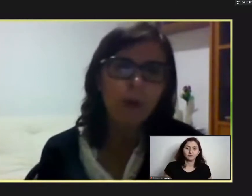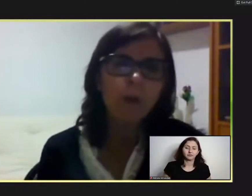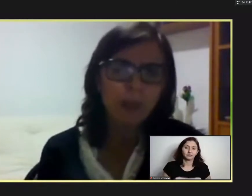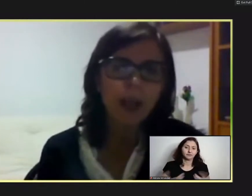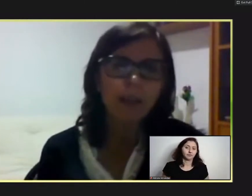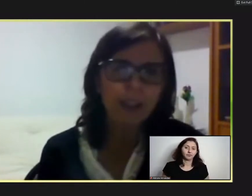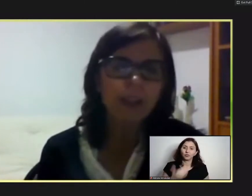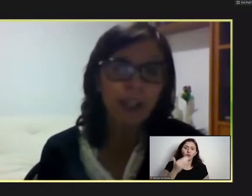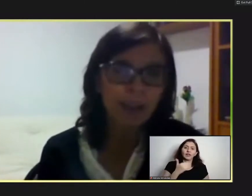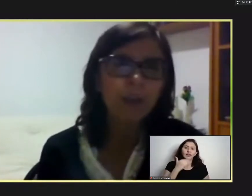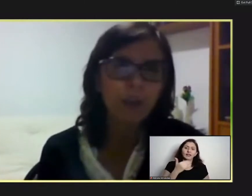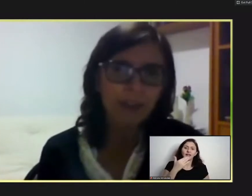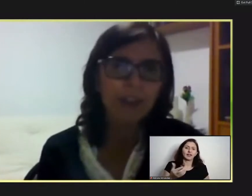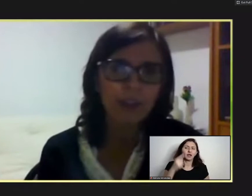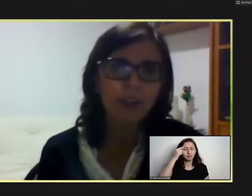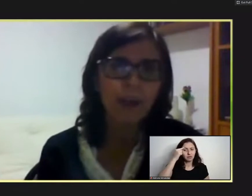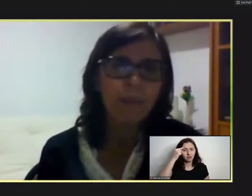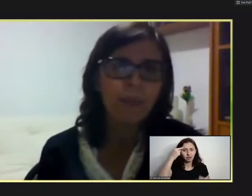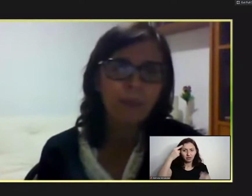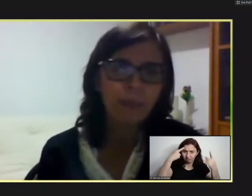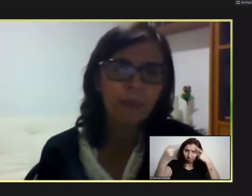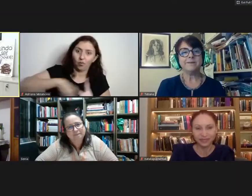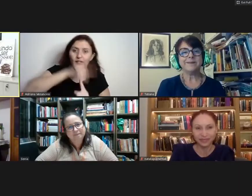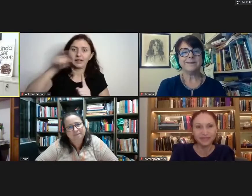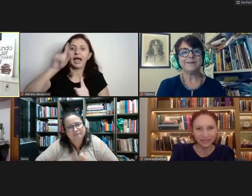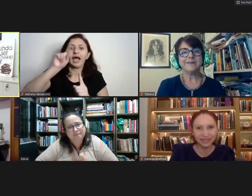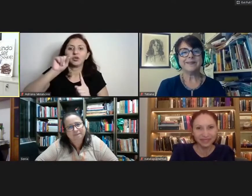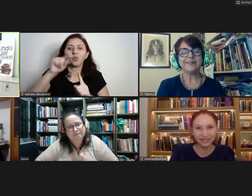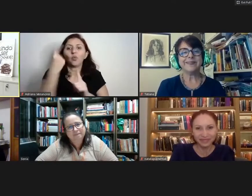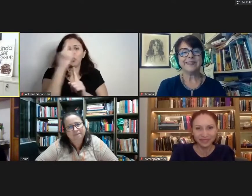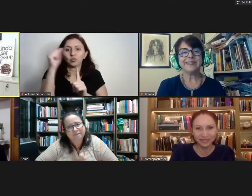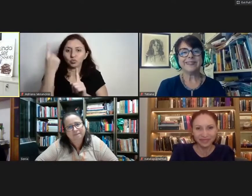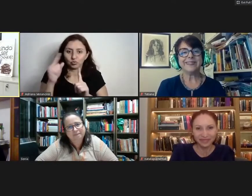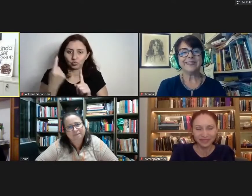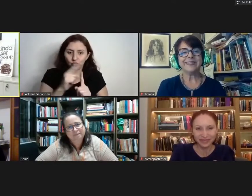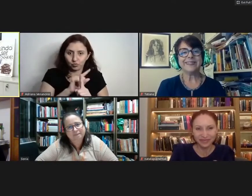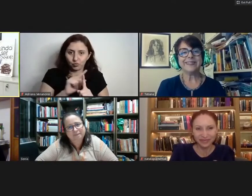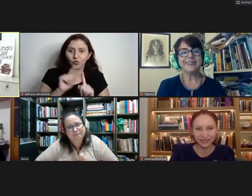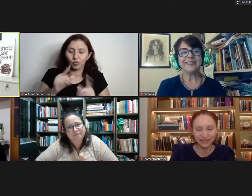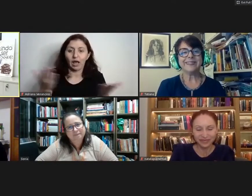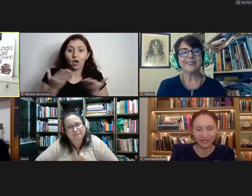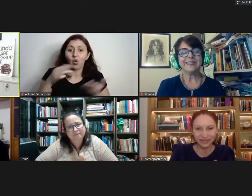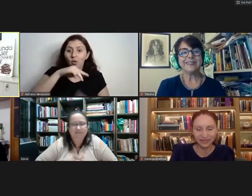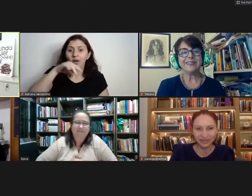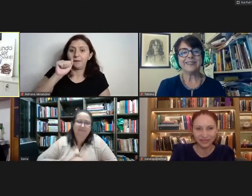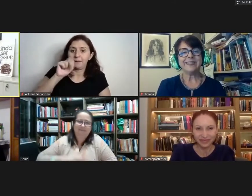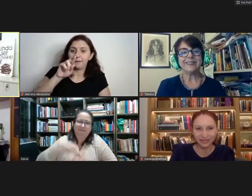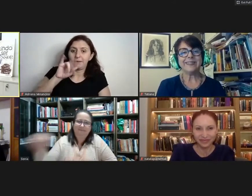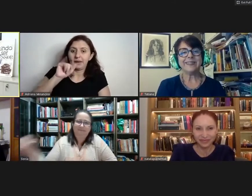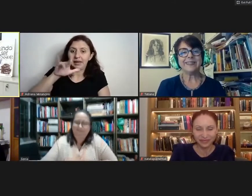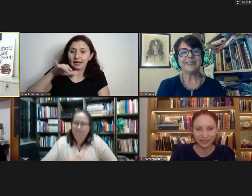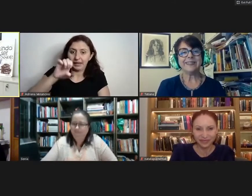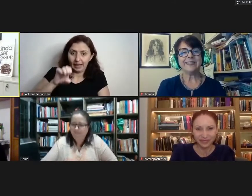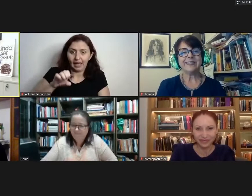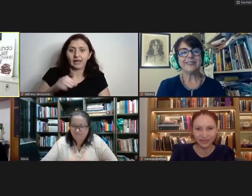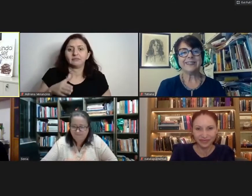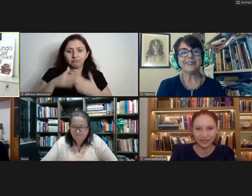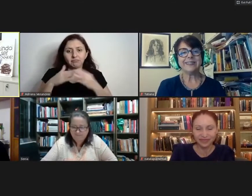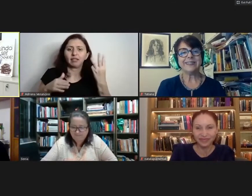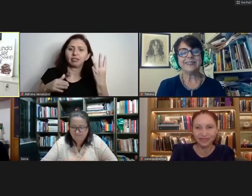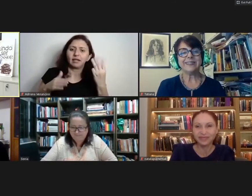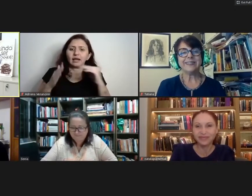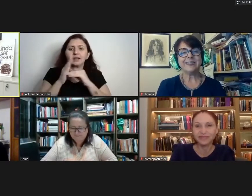da forma como está se tentando fazê-lo, né? Então, Marilane, queria que você tenha entre 3 e 5 minutos para a gente